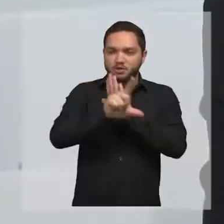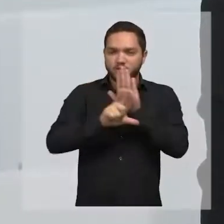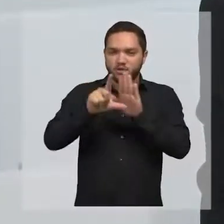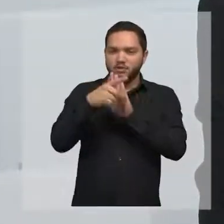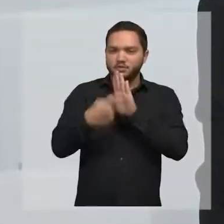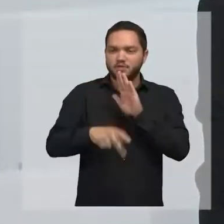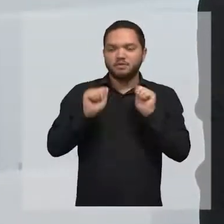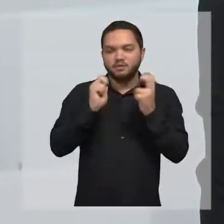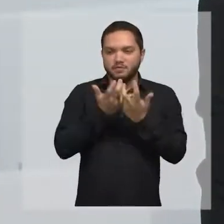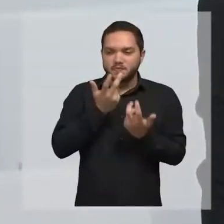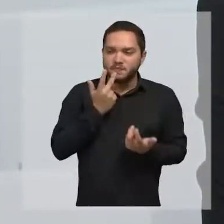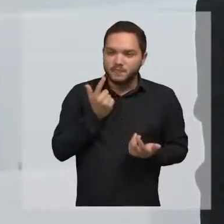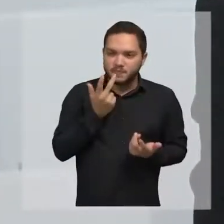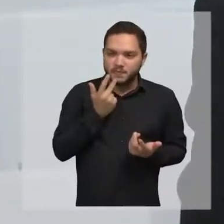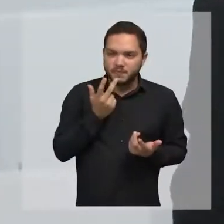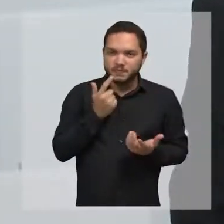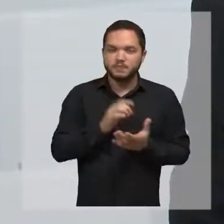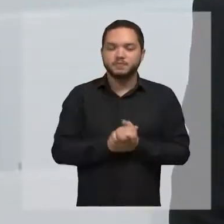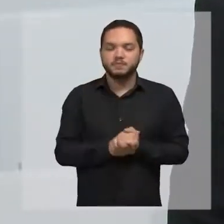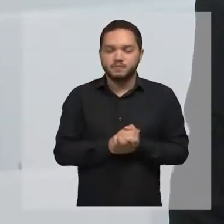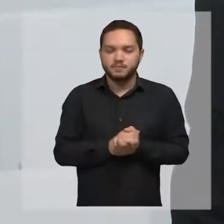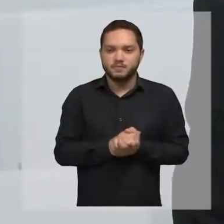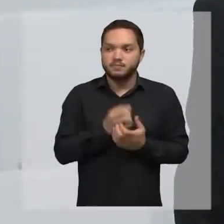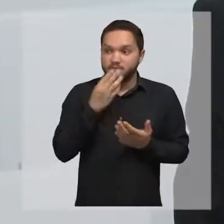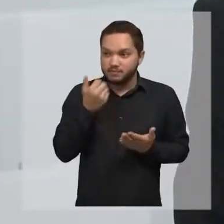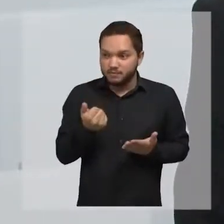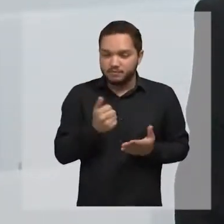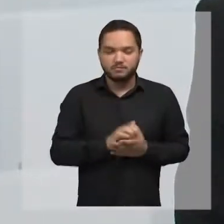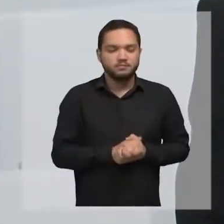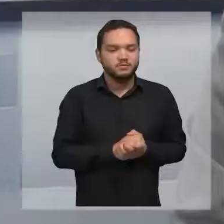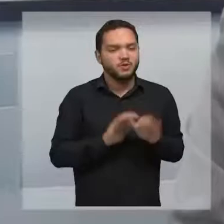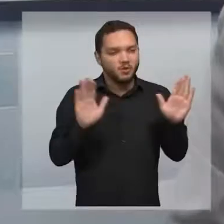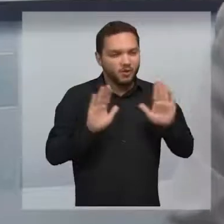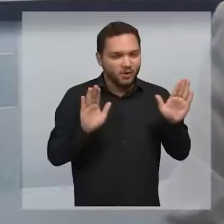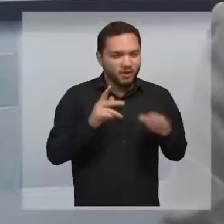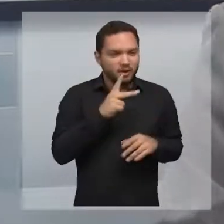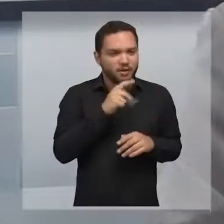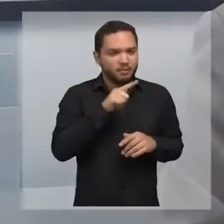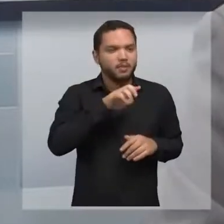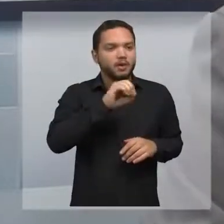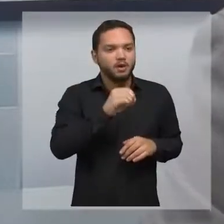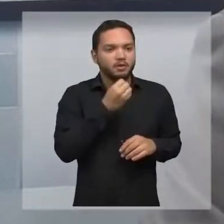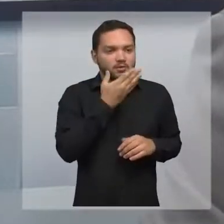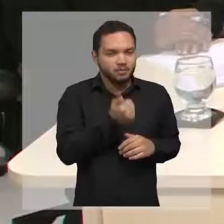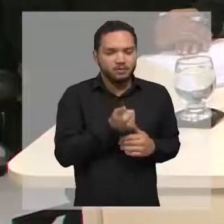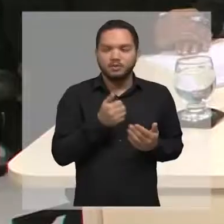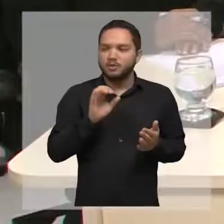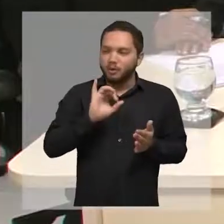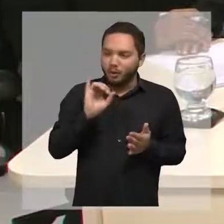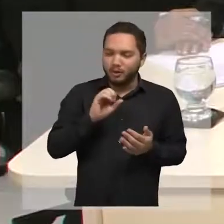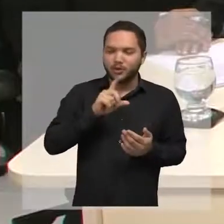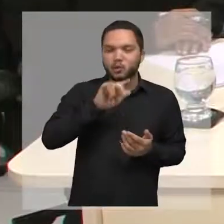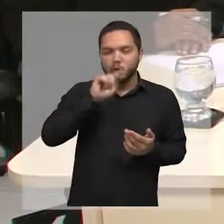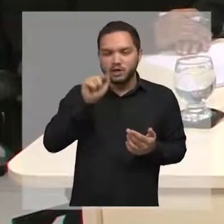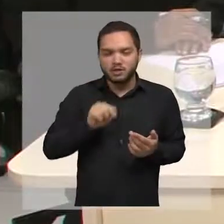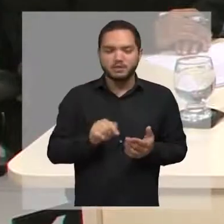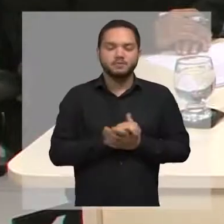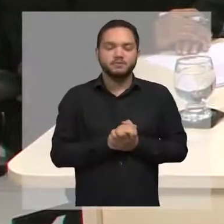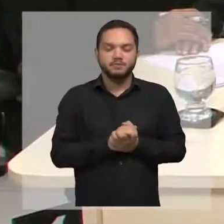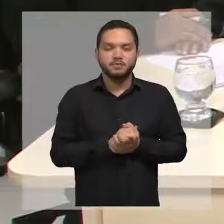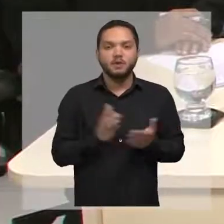geral legislativo da Câmara Municipal de Fortaleza. Tudo bem? Olá, Paulo. Olá,